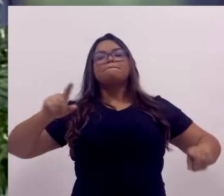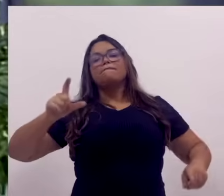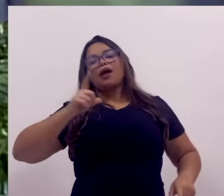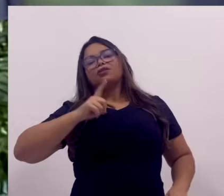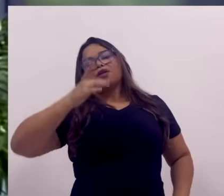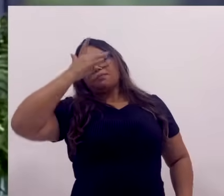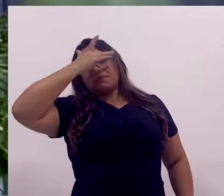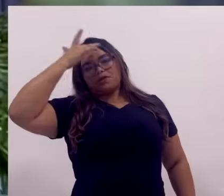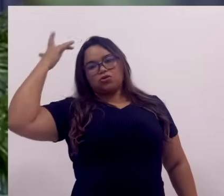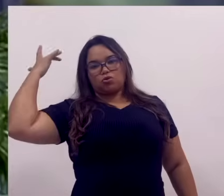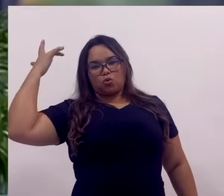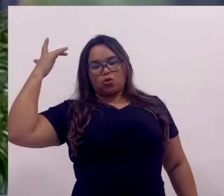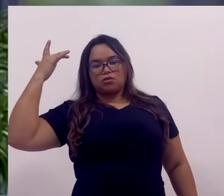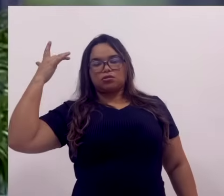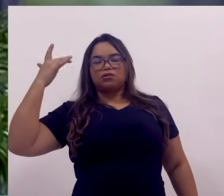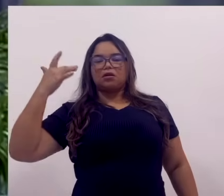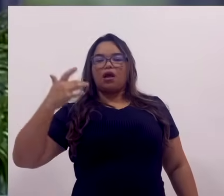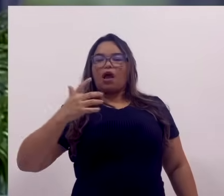Antipas.